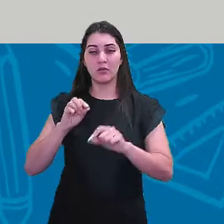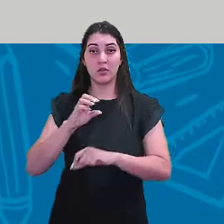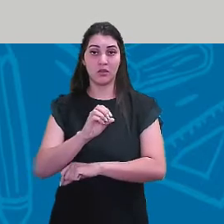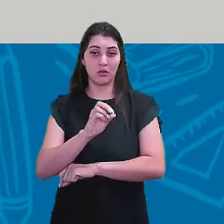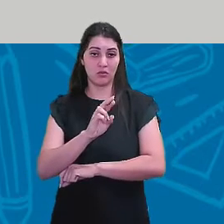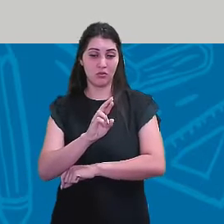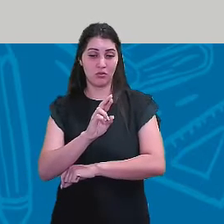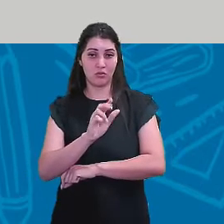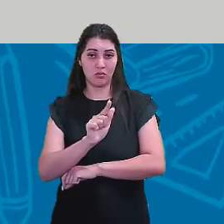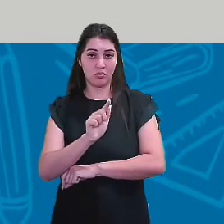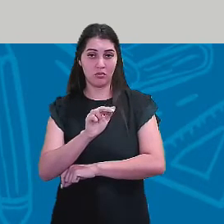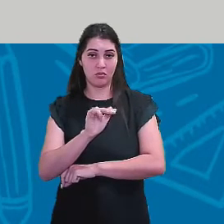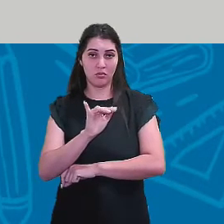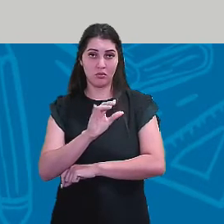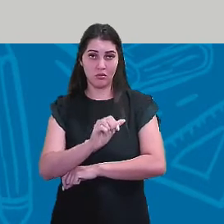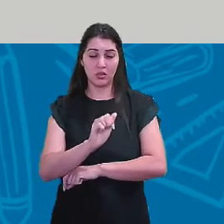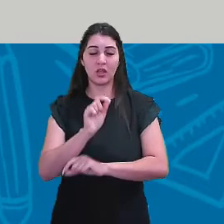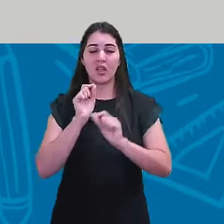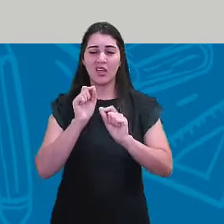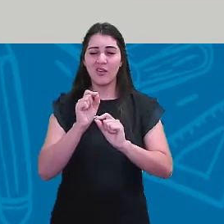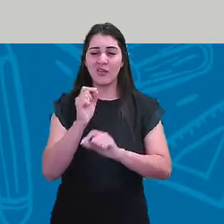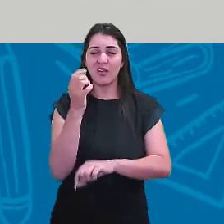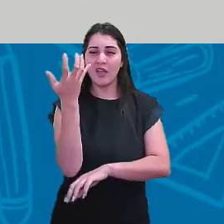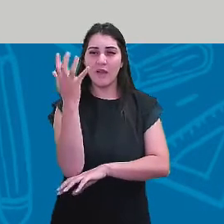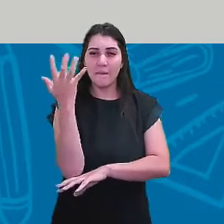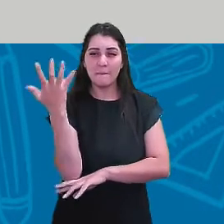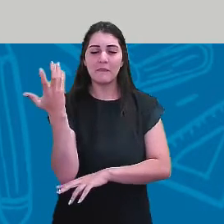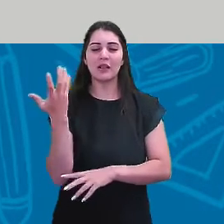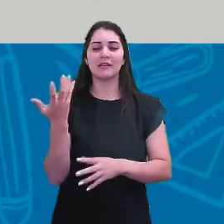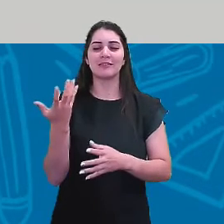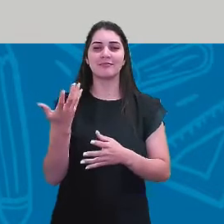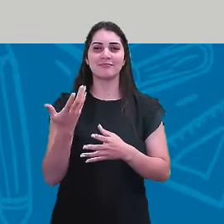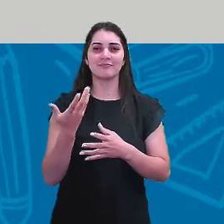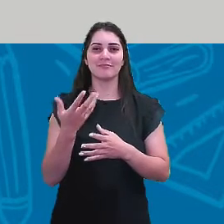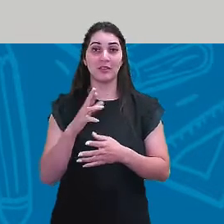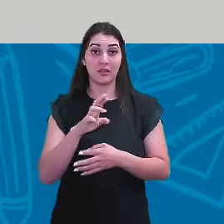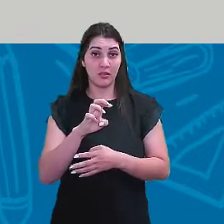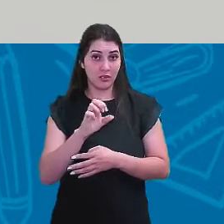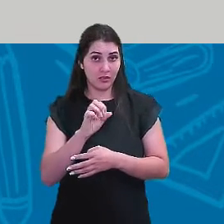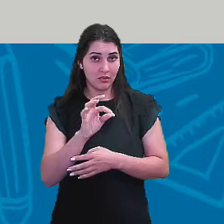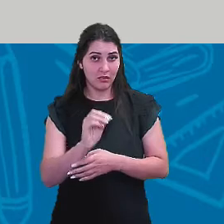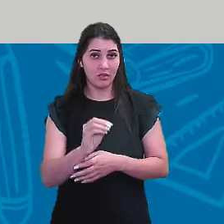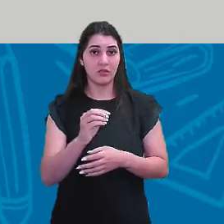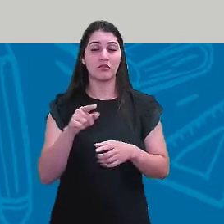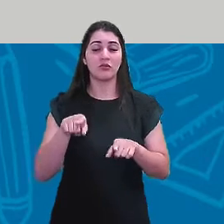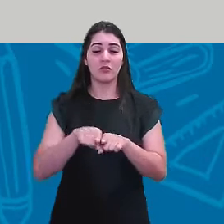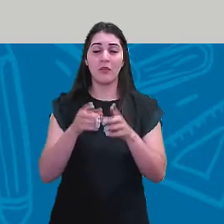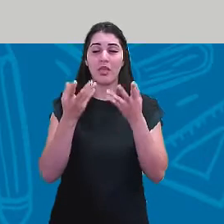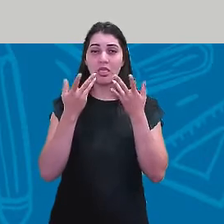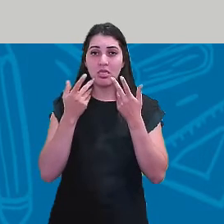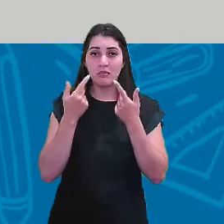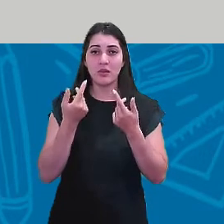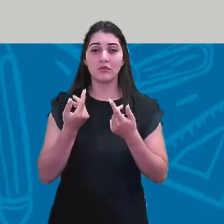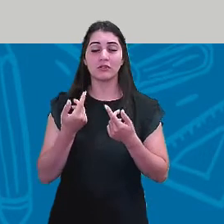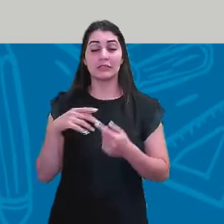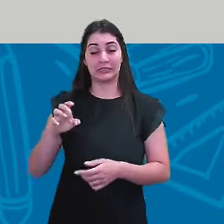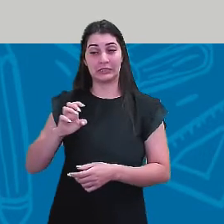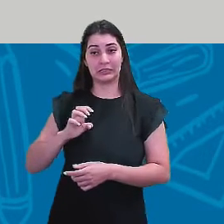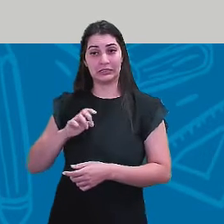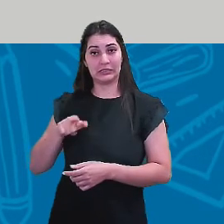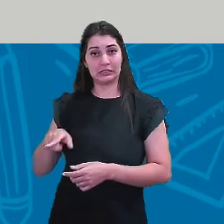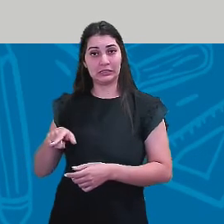orgânica, que são os restos de plantas, os restos de animais em decomposição, que servem para enriquecer esse solo.